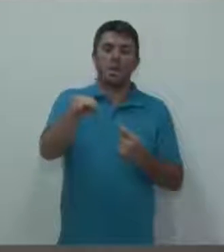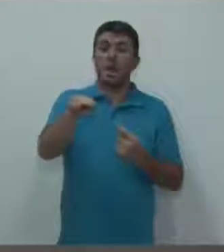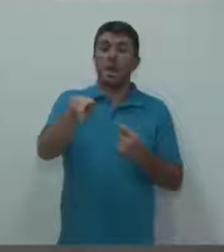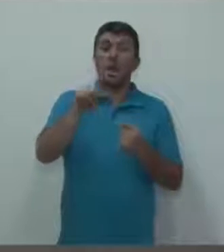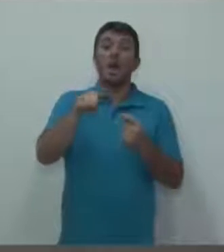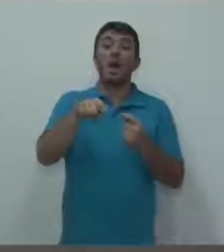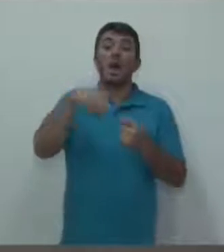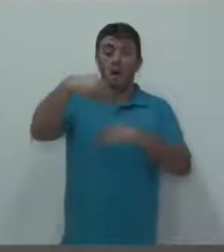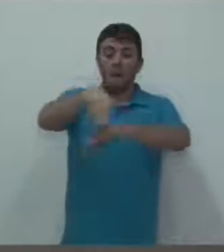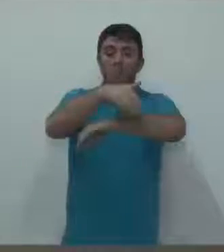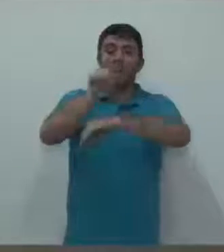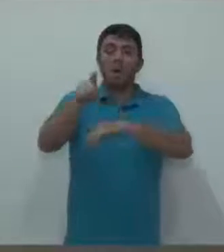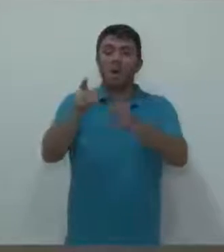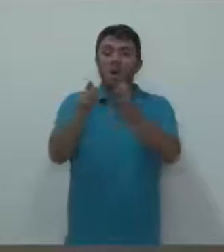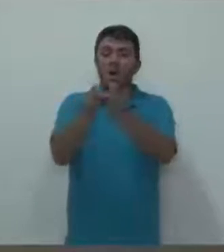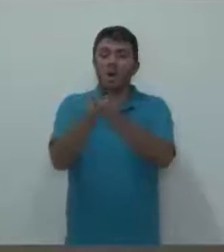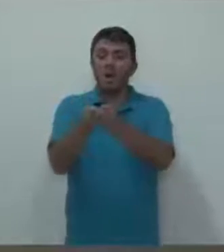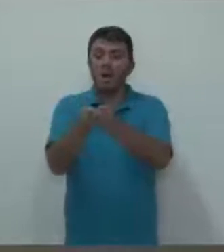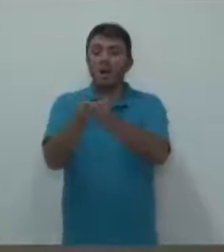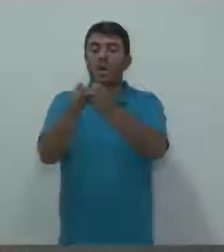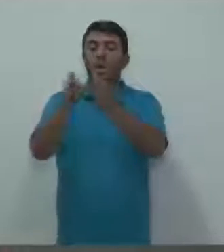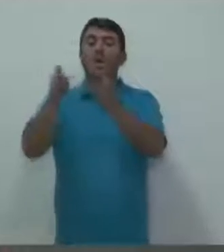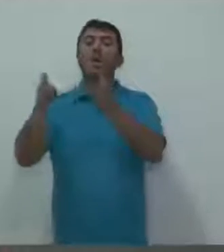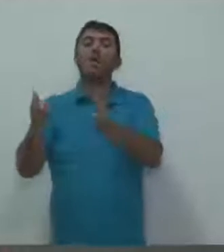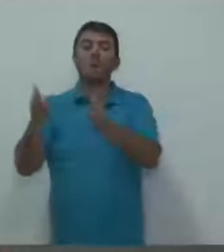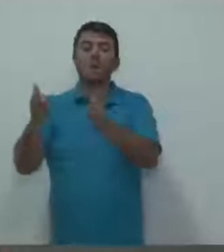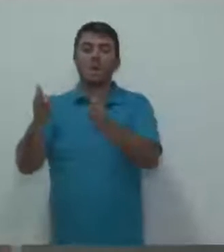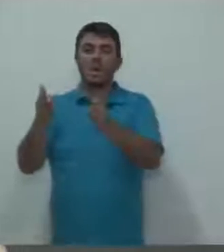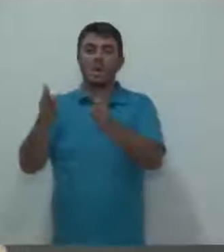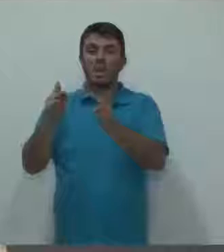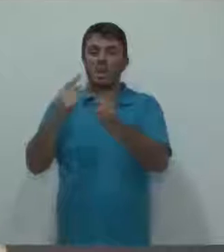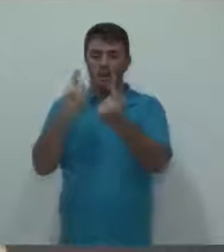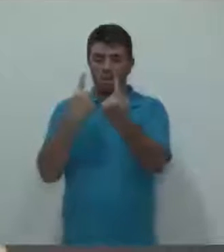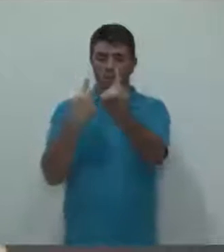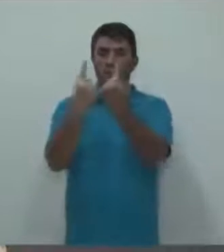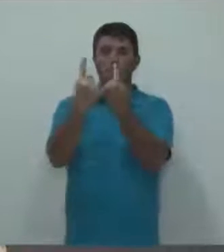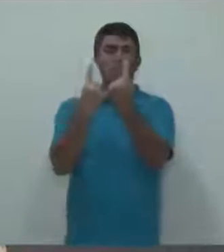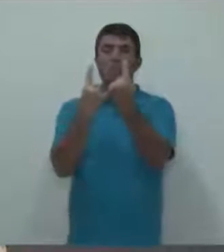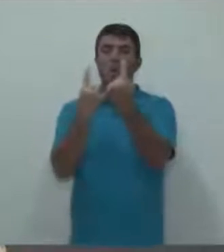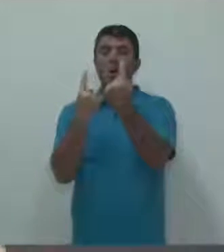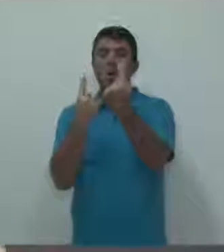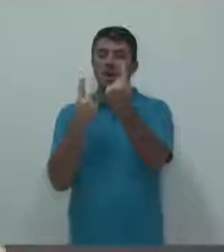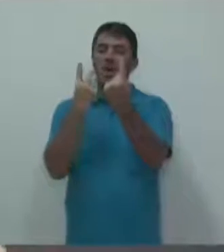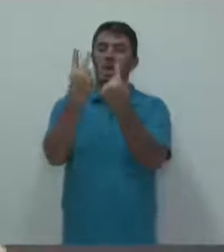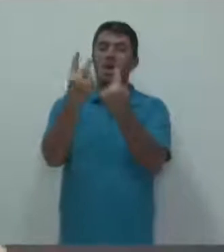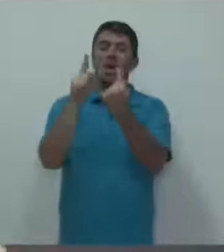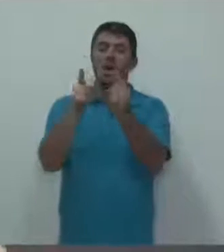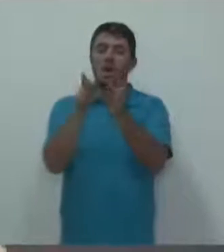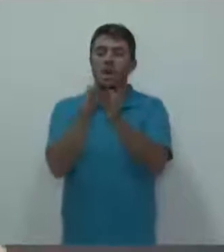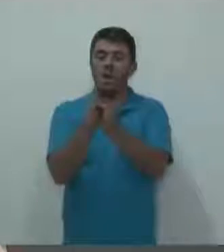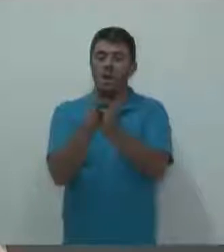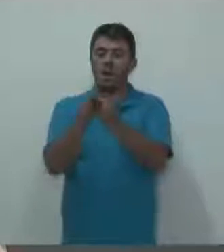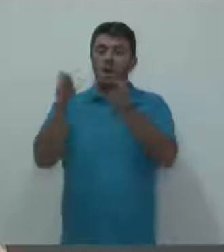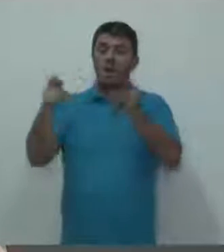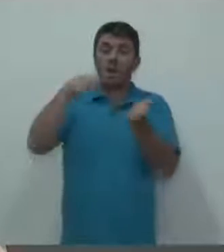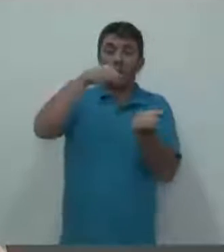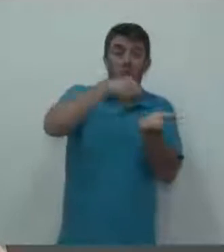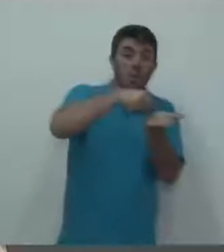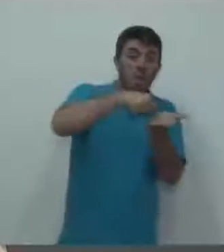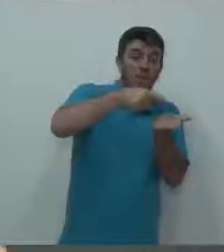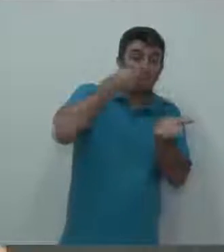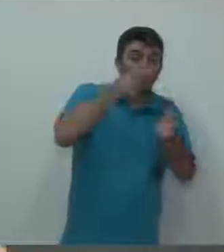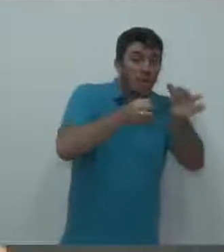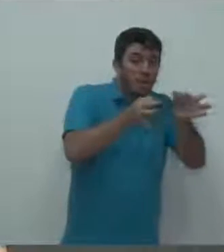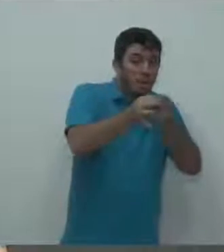distintas. É lógico que, se eu, de repente, o prefeito quer me dar, seja quem for o prefeito, porque esse prefeito não vai ter condições nunca de fazer nada do que está nos apêndices